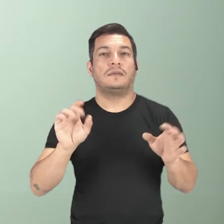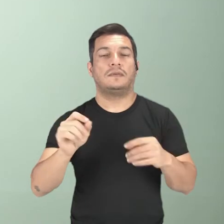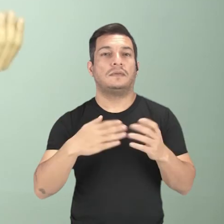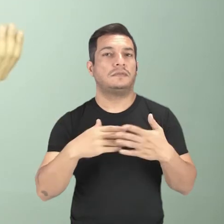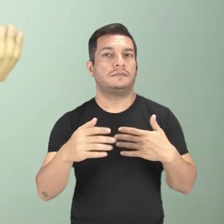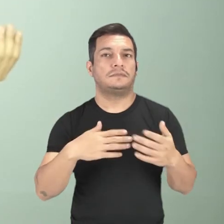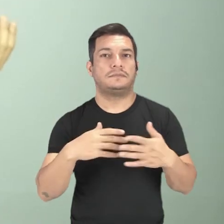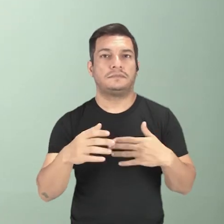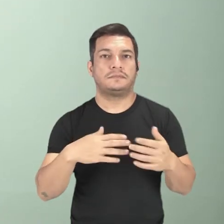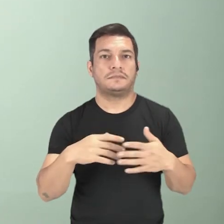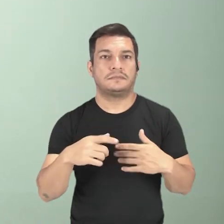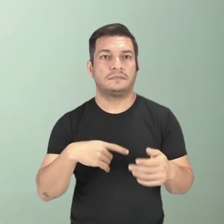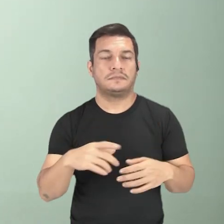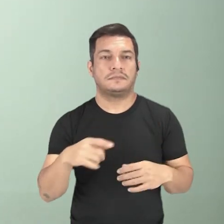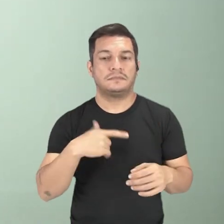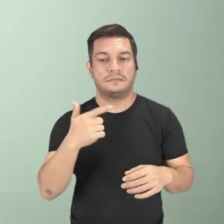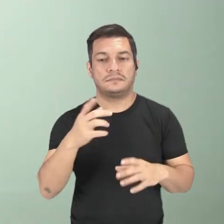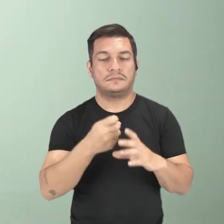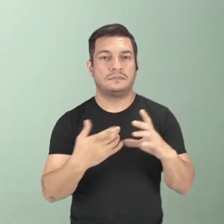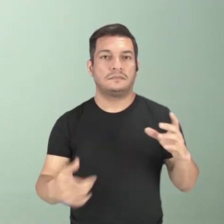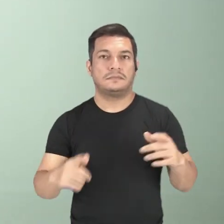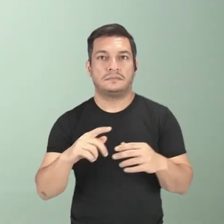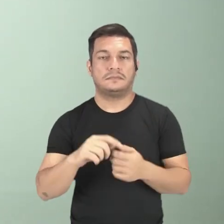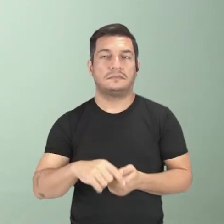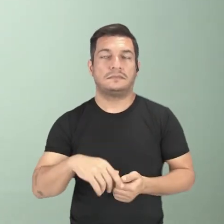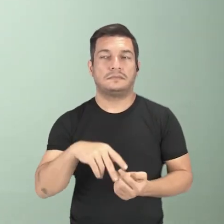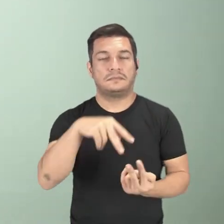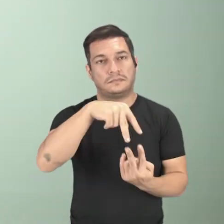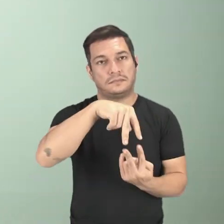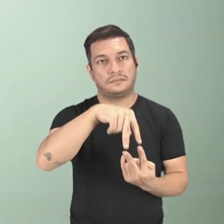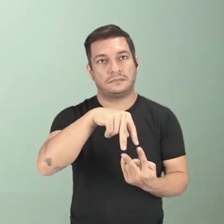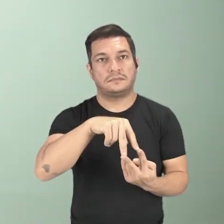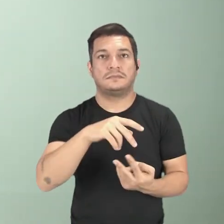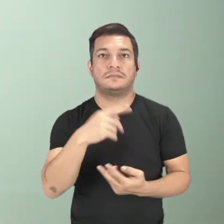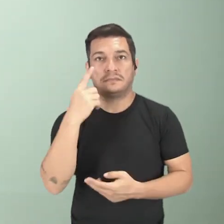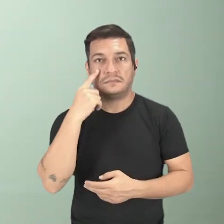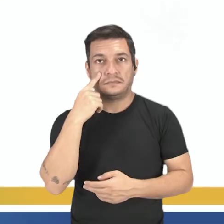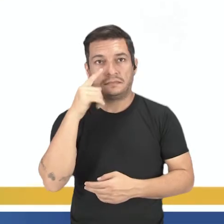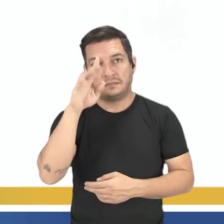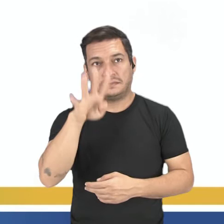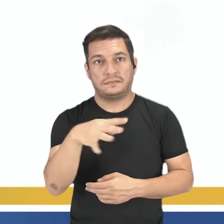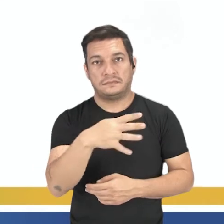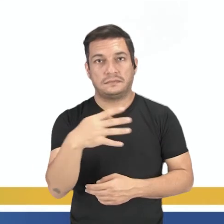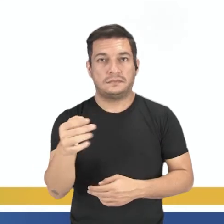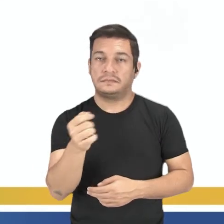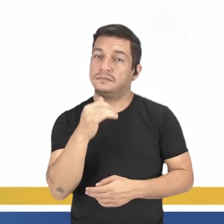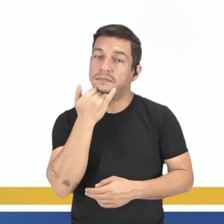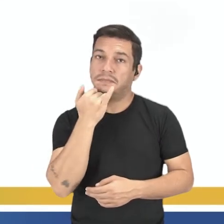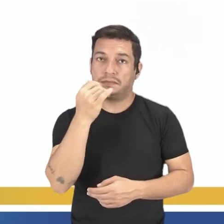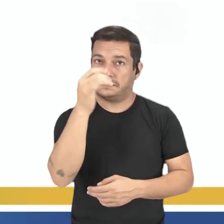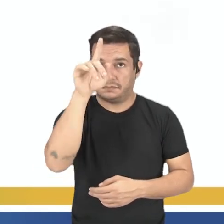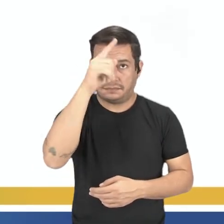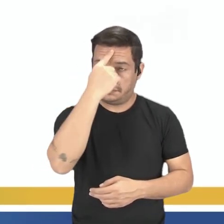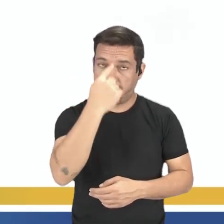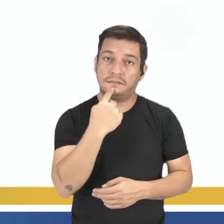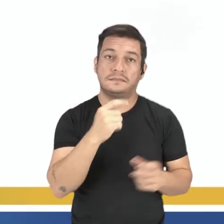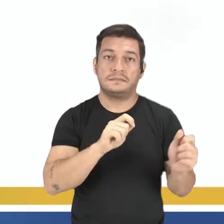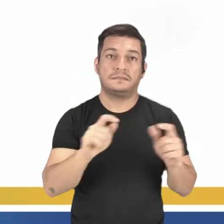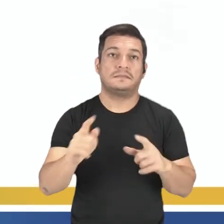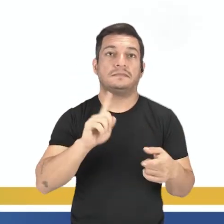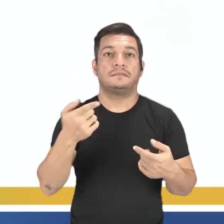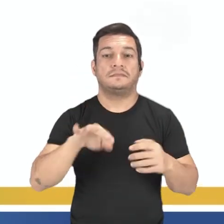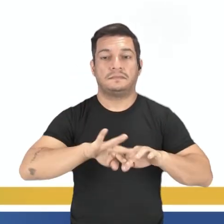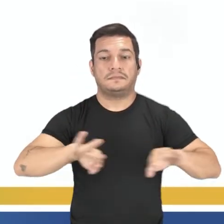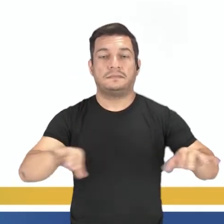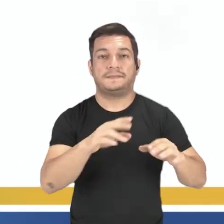qualquer interferência de outras características genéticas, tá? Então vamos ao quadro. Depois que ele separou